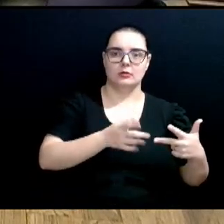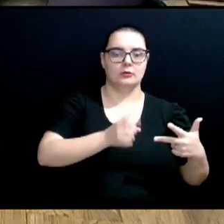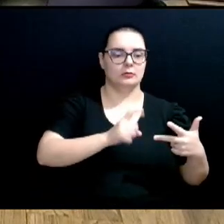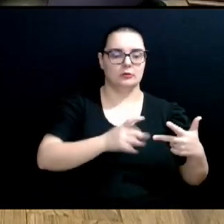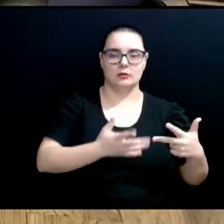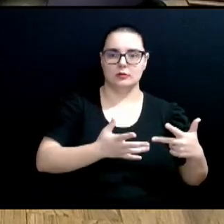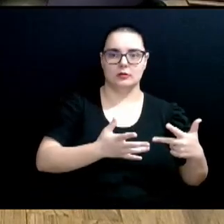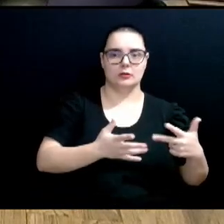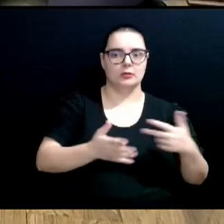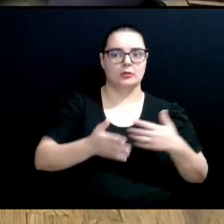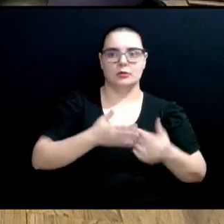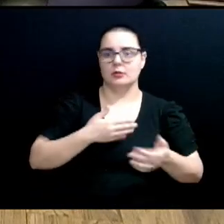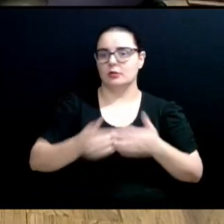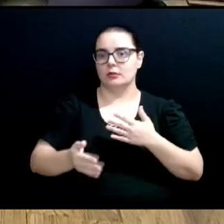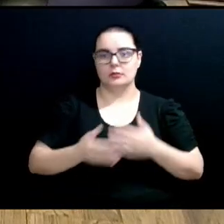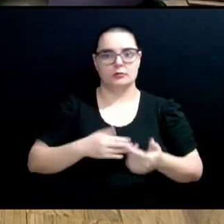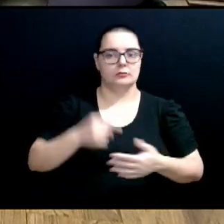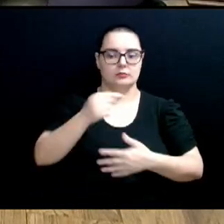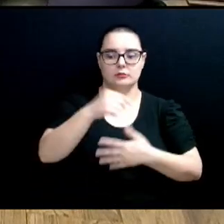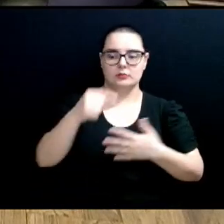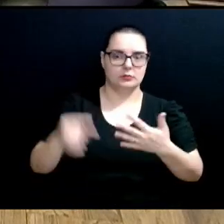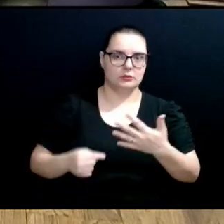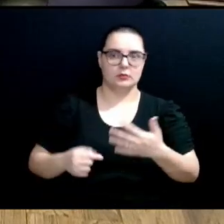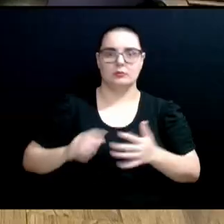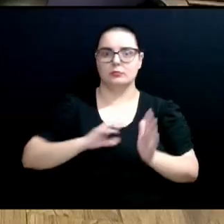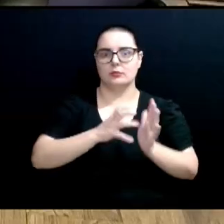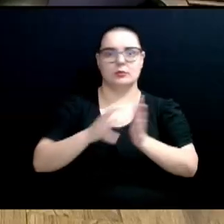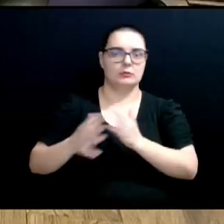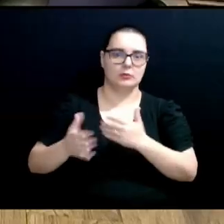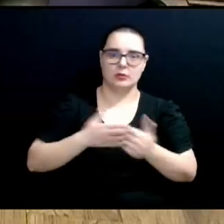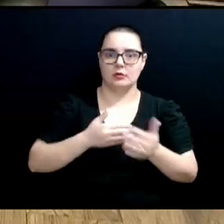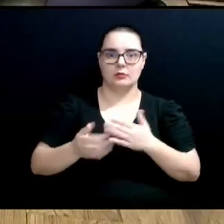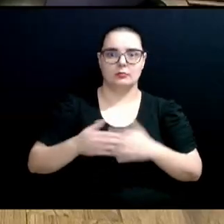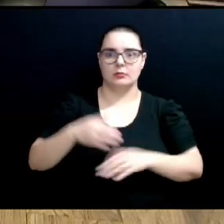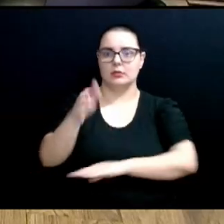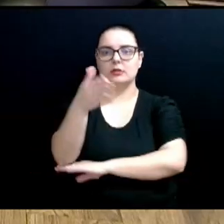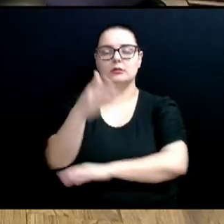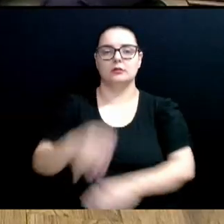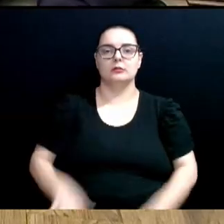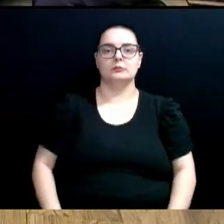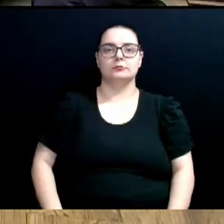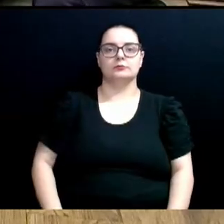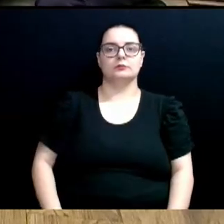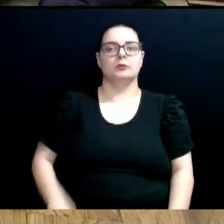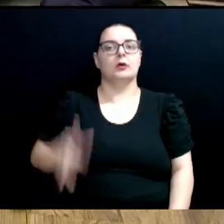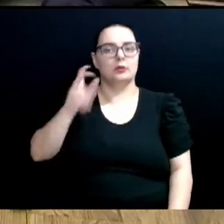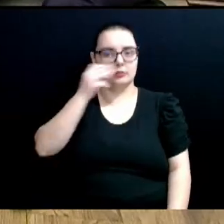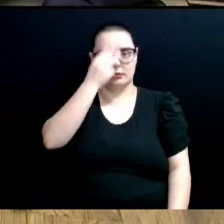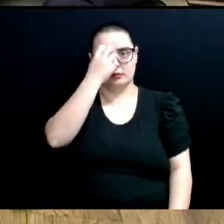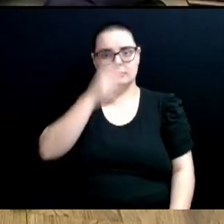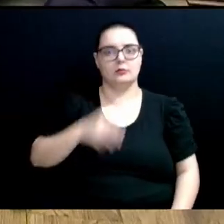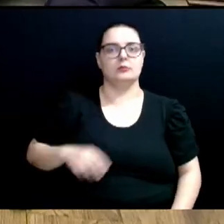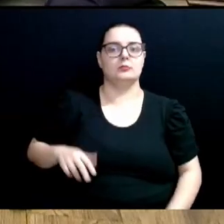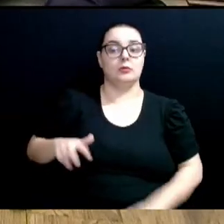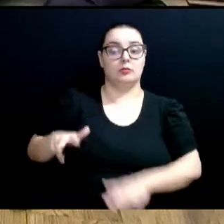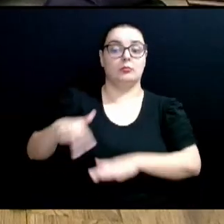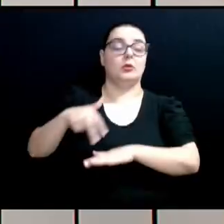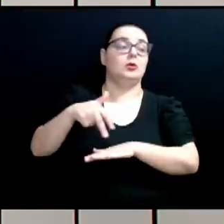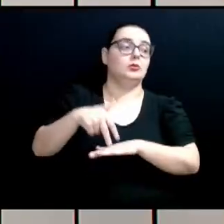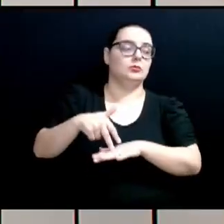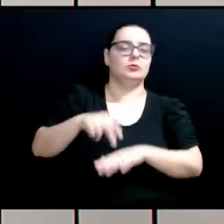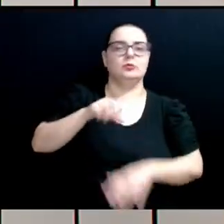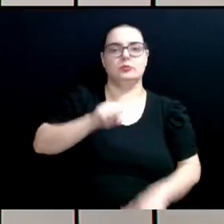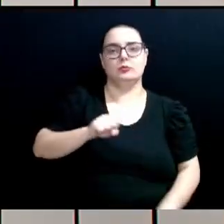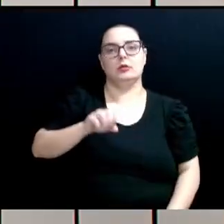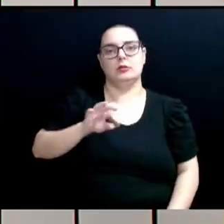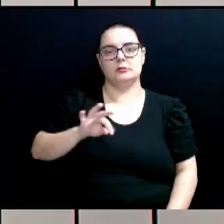independentemente de questão partidária, independente de bandeira. Quero ouvi-lo também, Wagner Romão, sobre esse protagonismo do Supremo Tribunal Federal e se